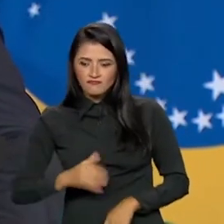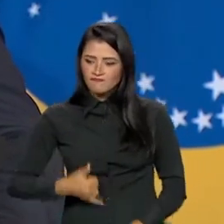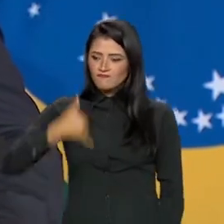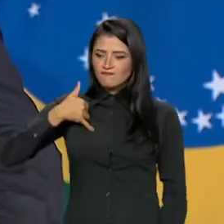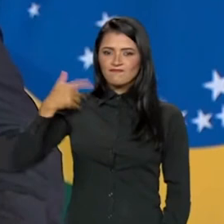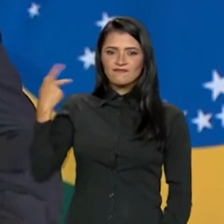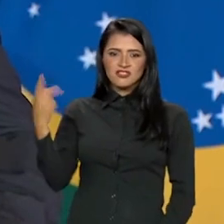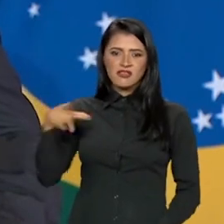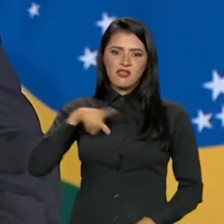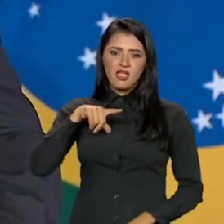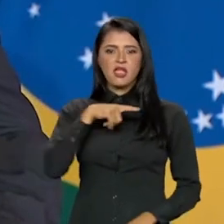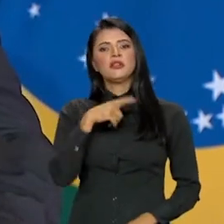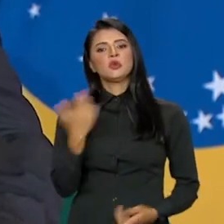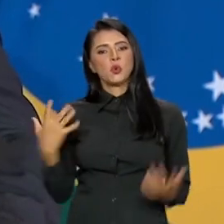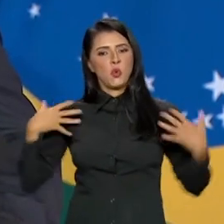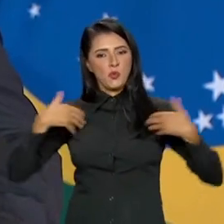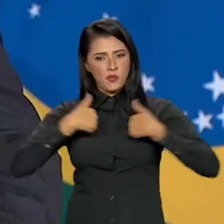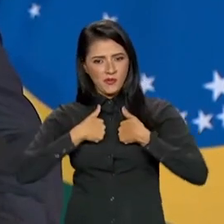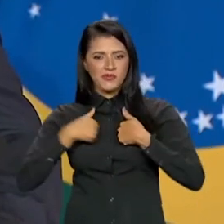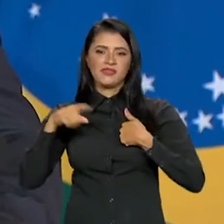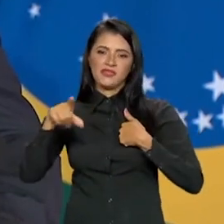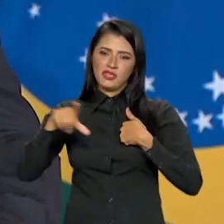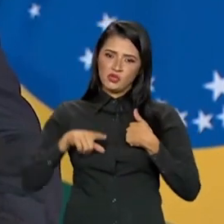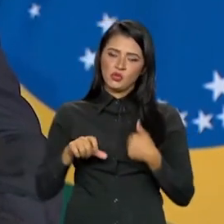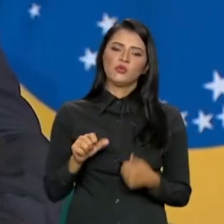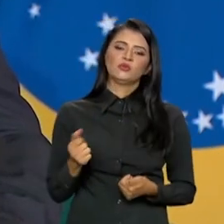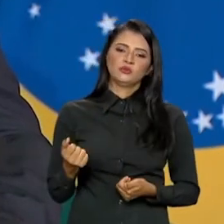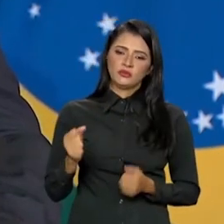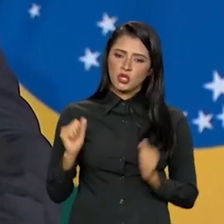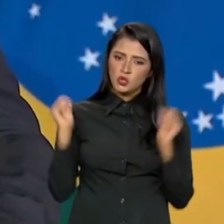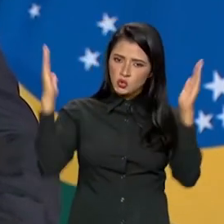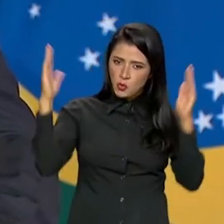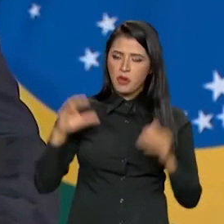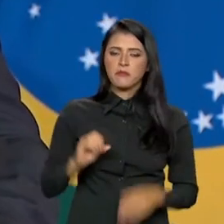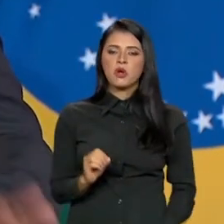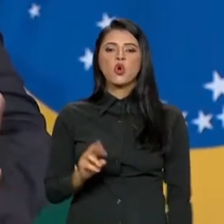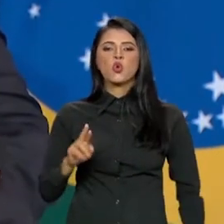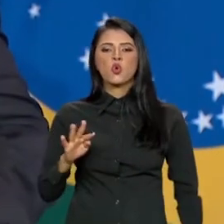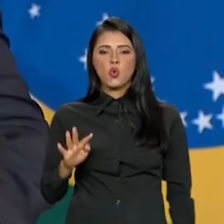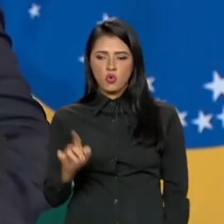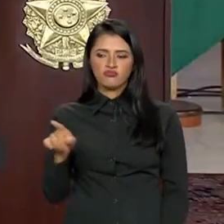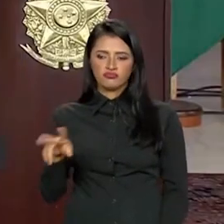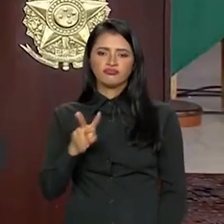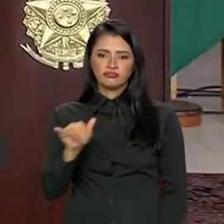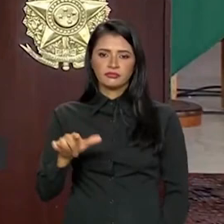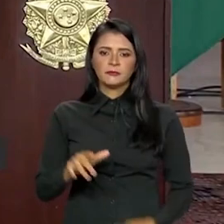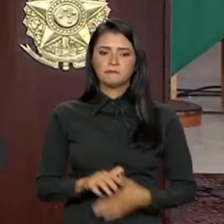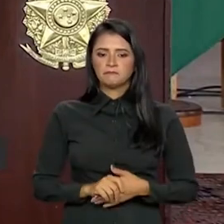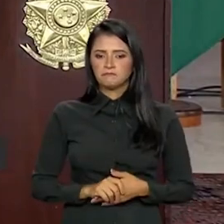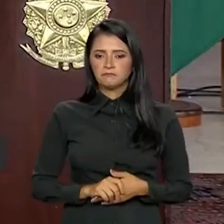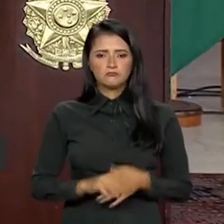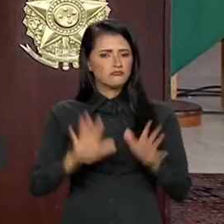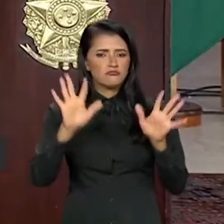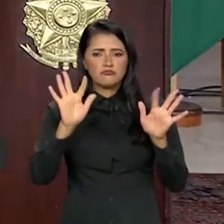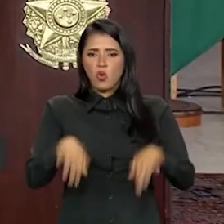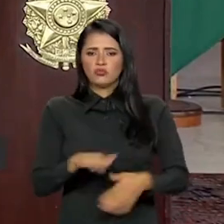o Zanin como ministro da Suprema Corte. Acabou.